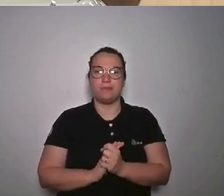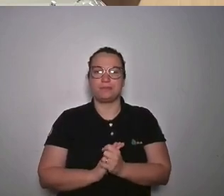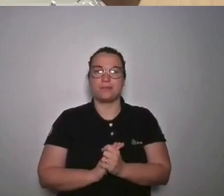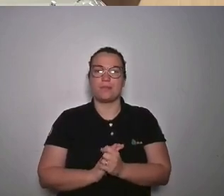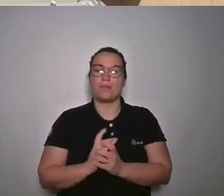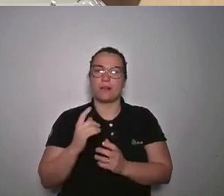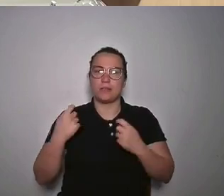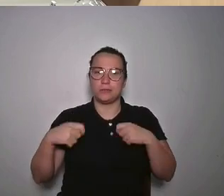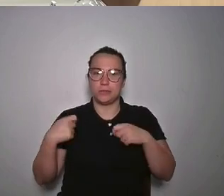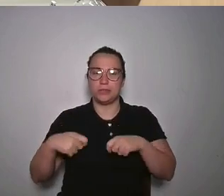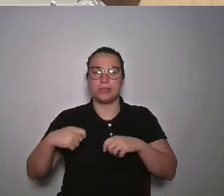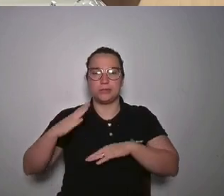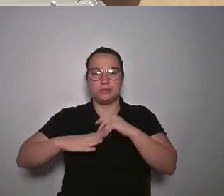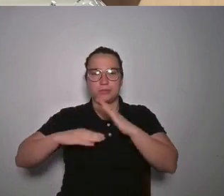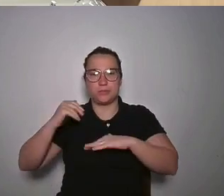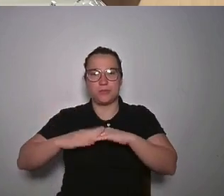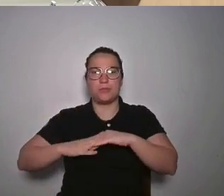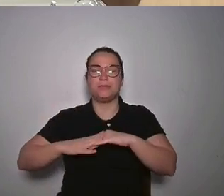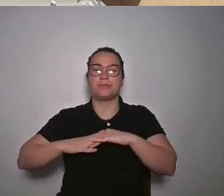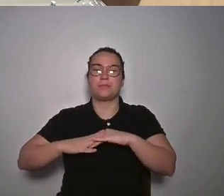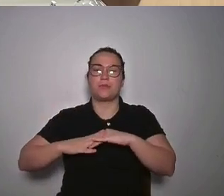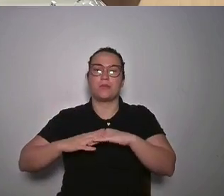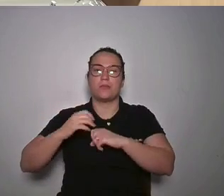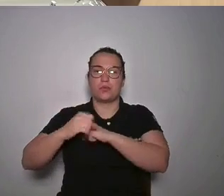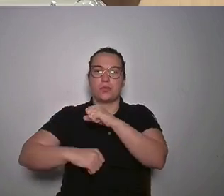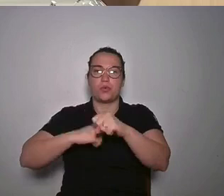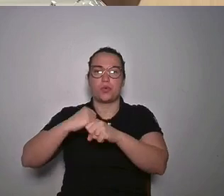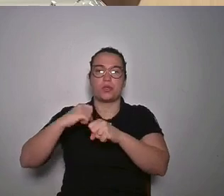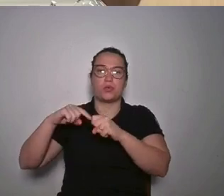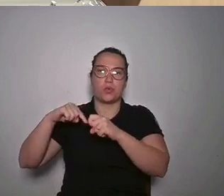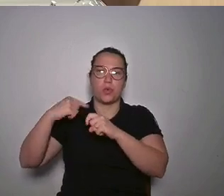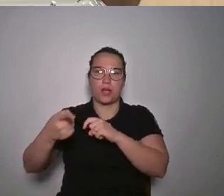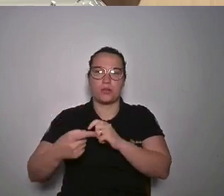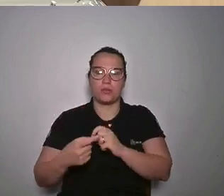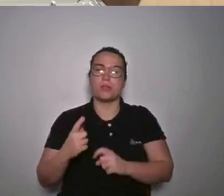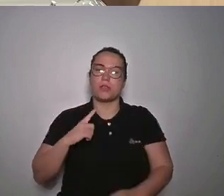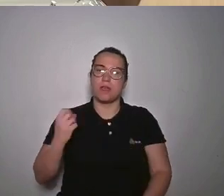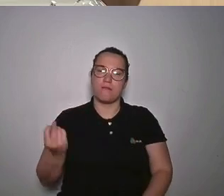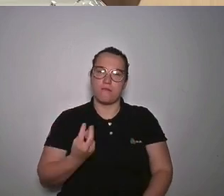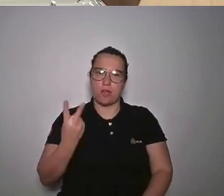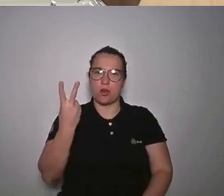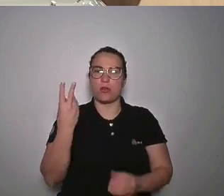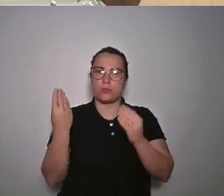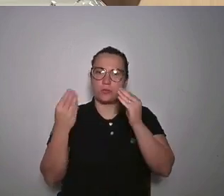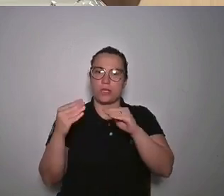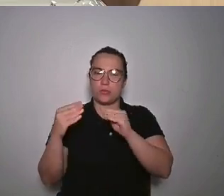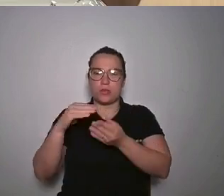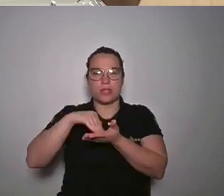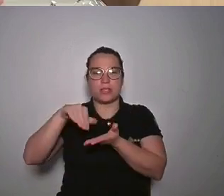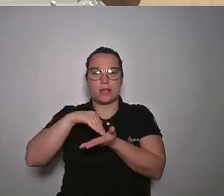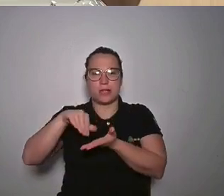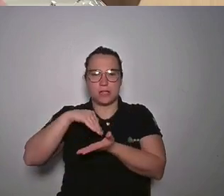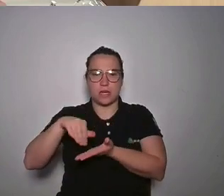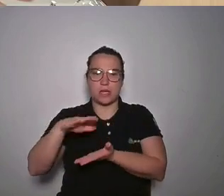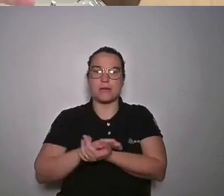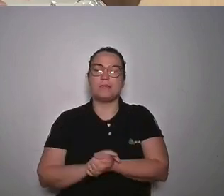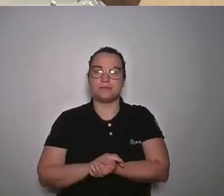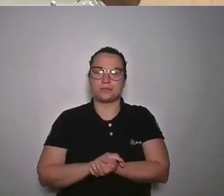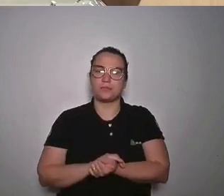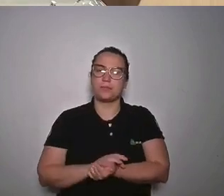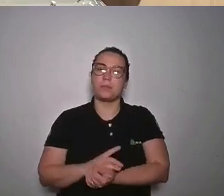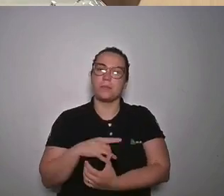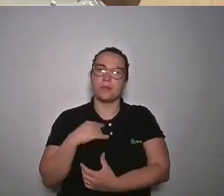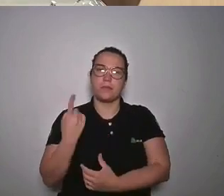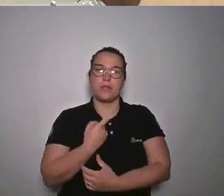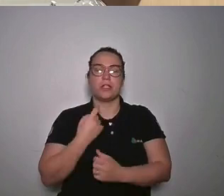precisamos atuar para o ano que vem. Então, foi colocado valores dentro das secretarias para que a gente